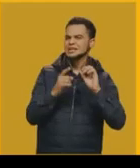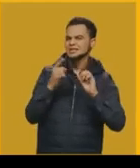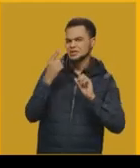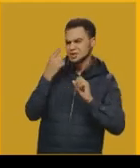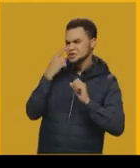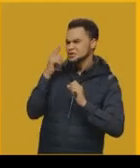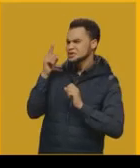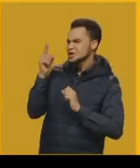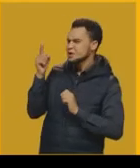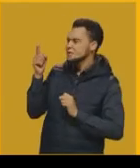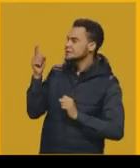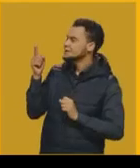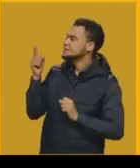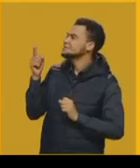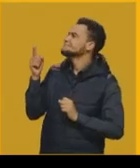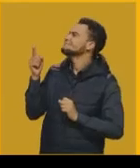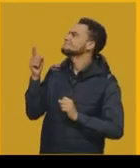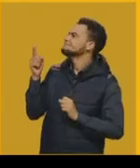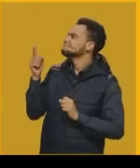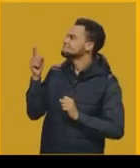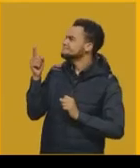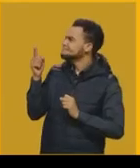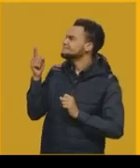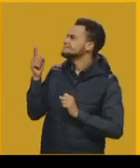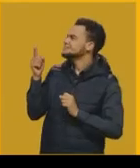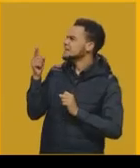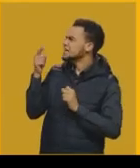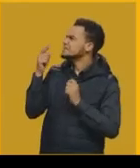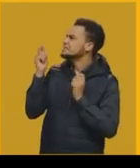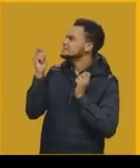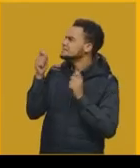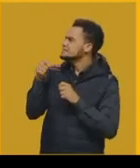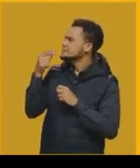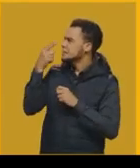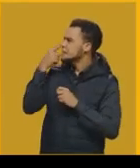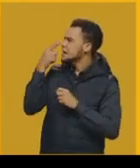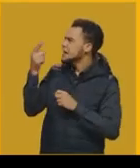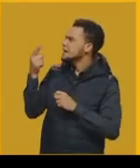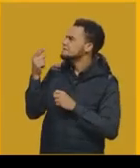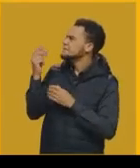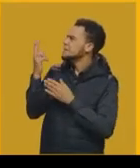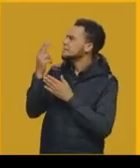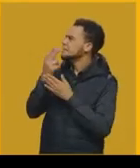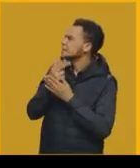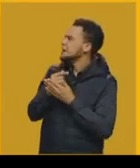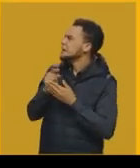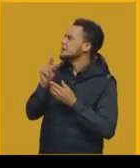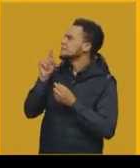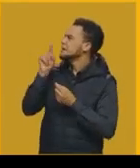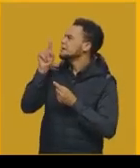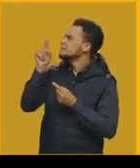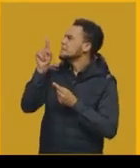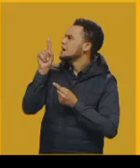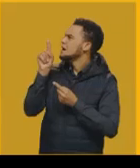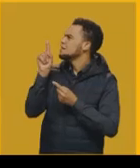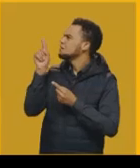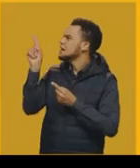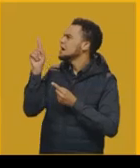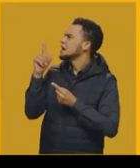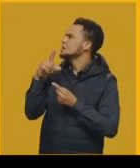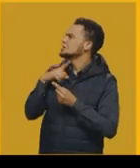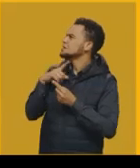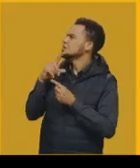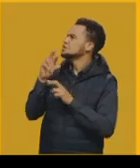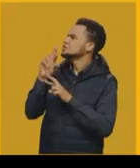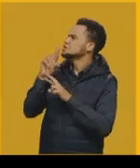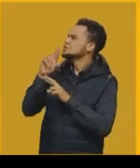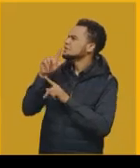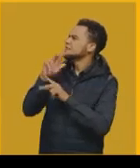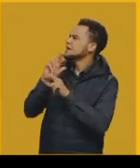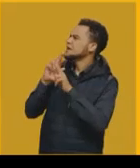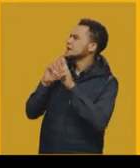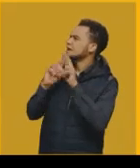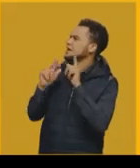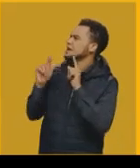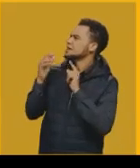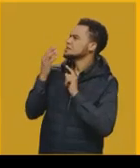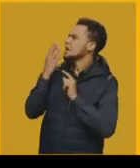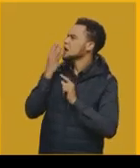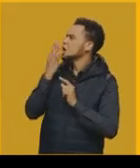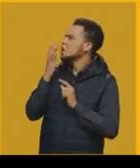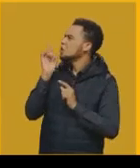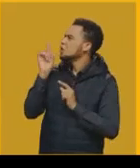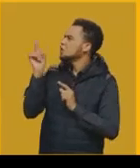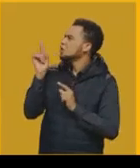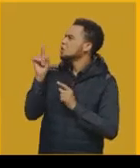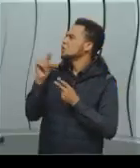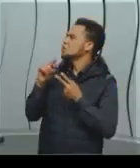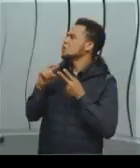e pelo que a gente consegue observar o mapa, né? Sem a fundo, a gente já consegue ver a diferença de cores, né? Que representam